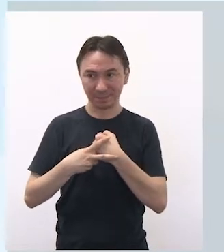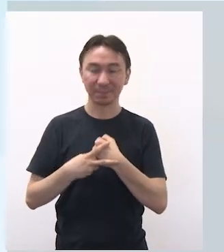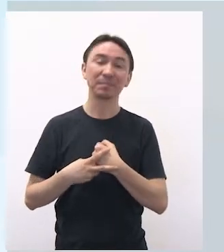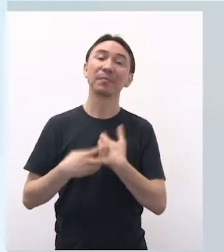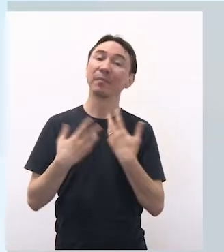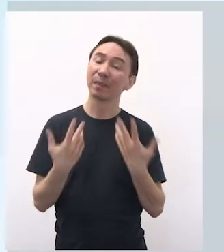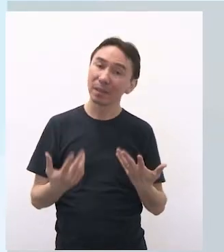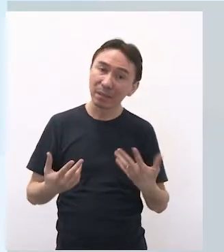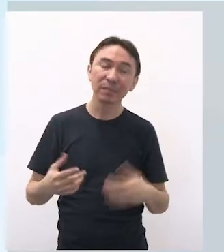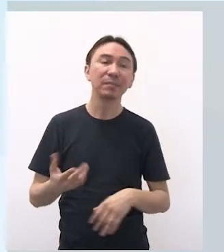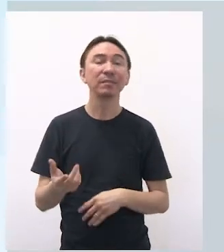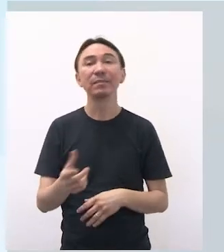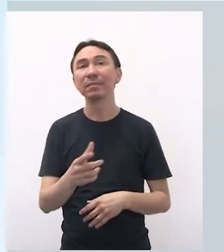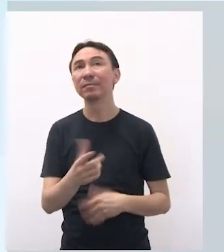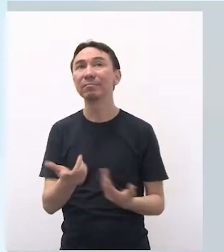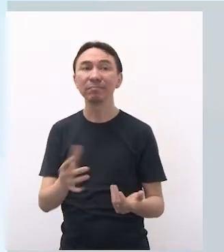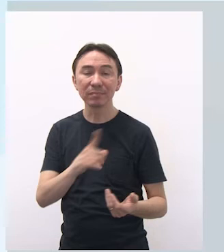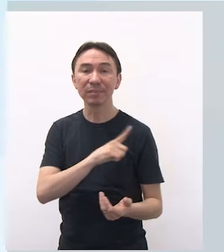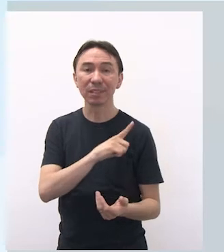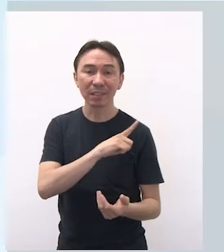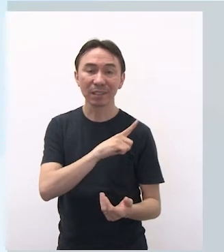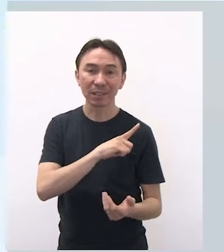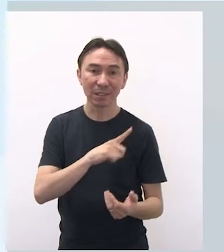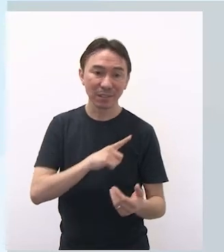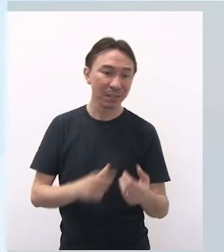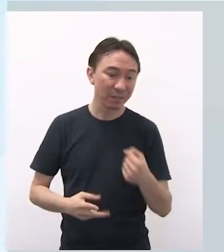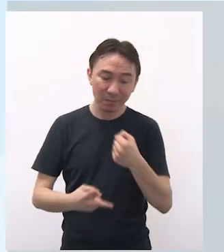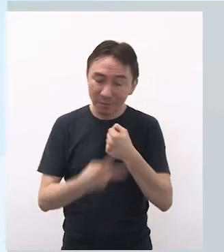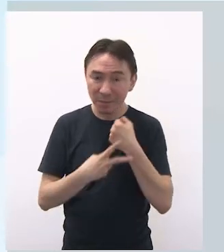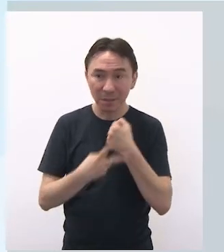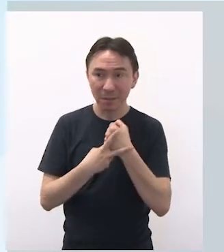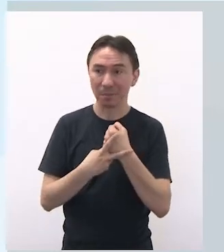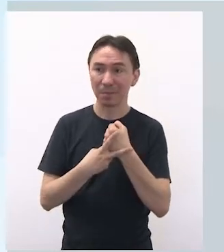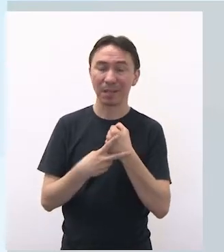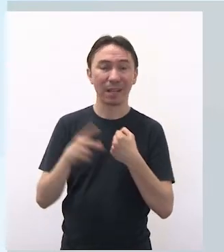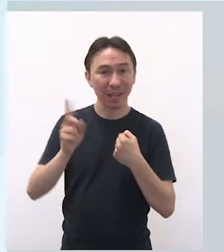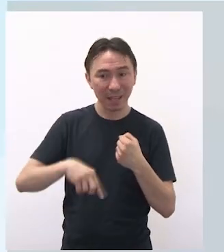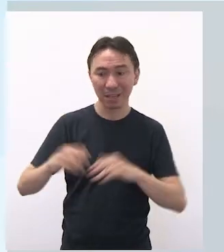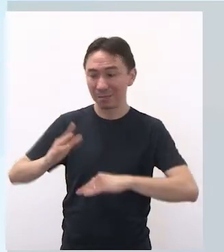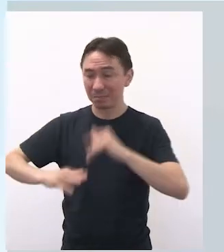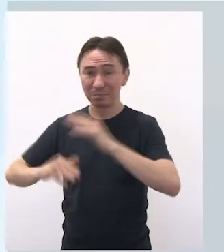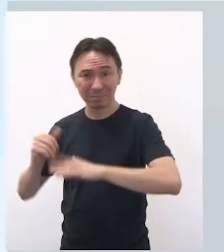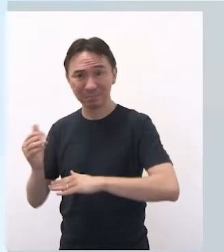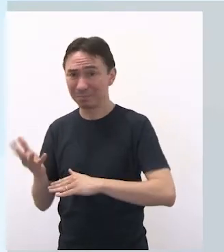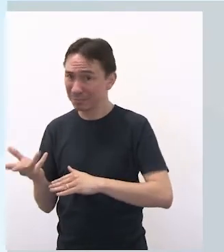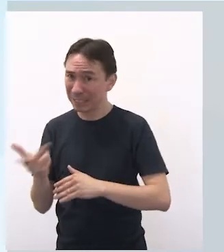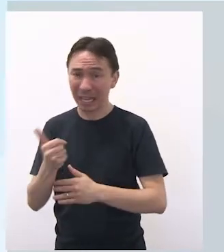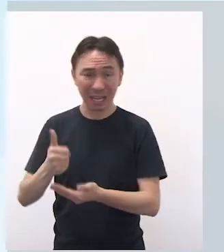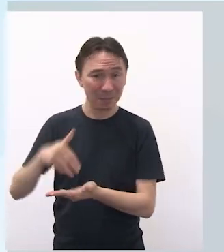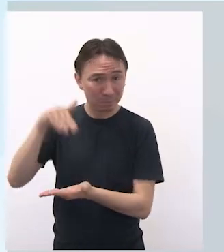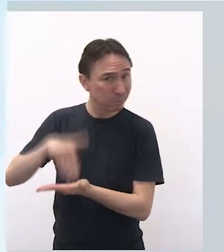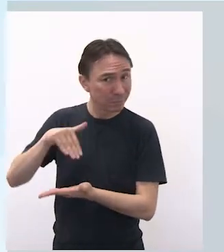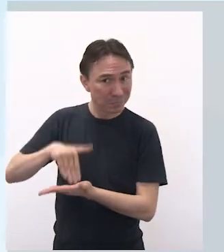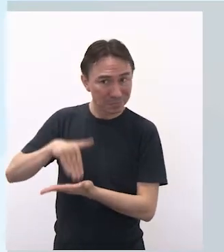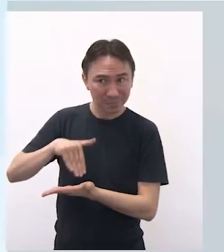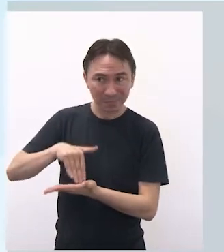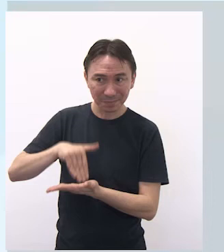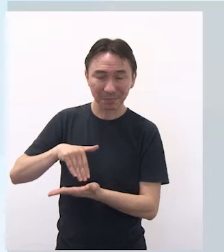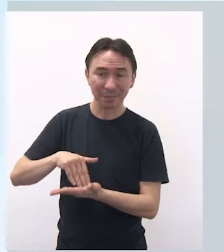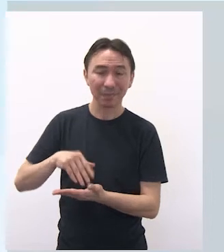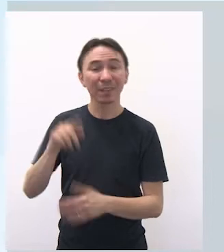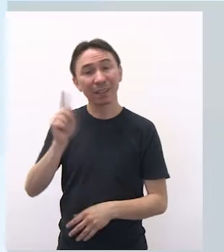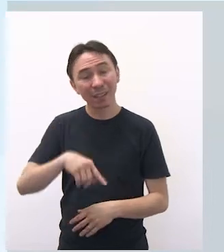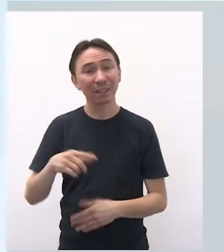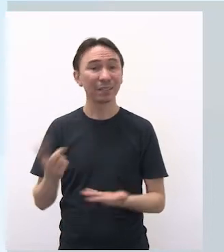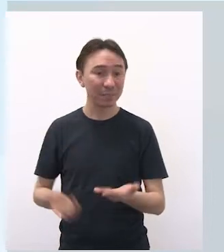os verbos que traduzem essas habilidades mínimas, os verbos descritos lá na taxonomia de Bloom e os verbos descritos